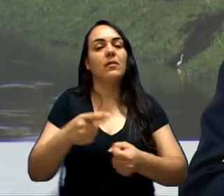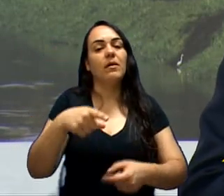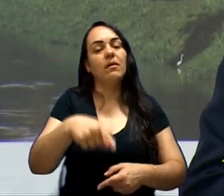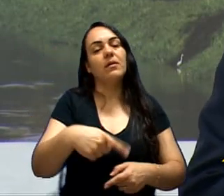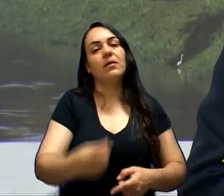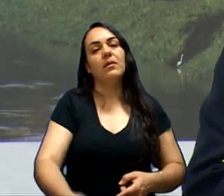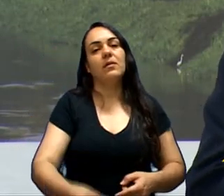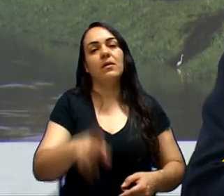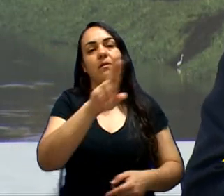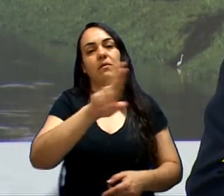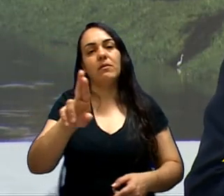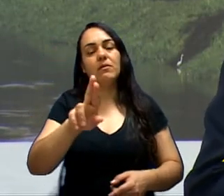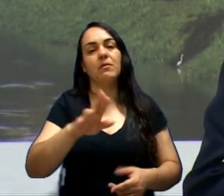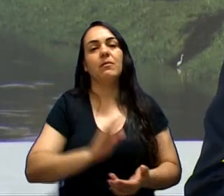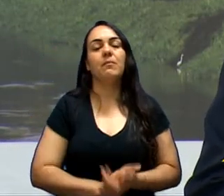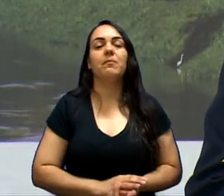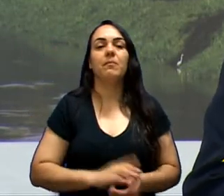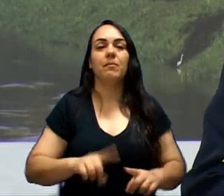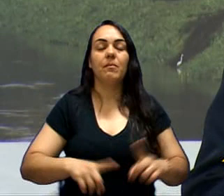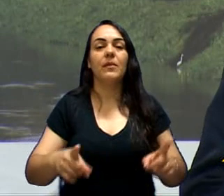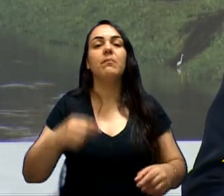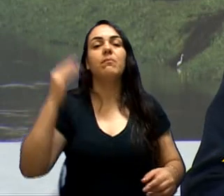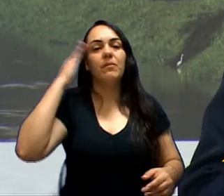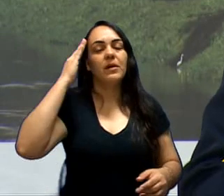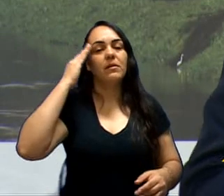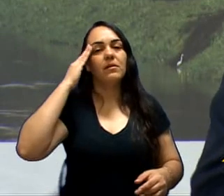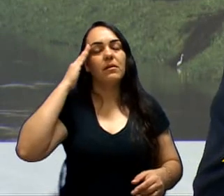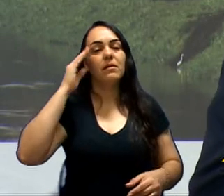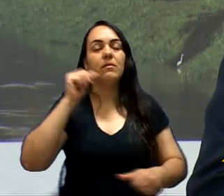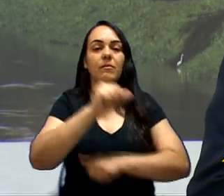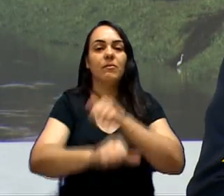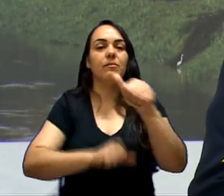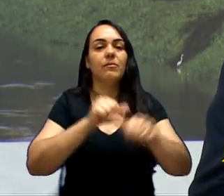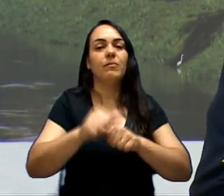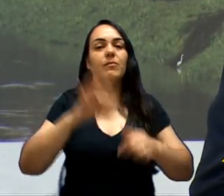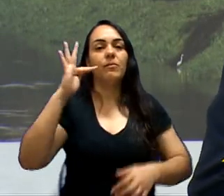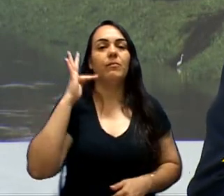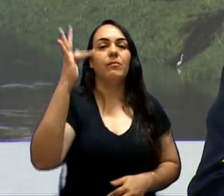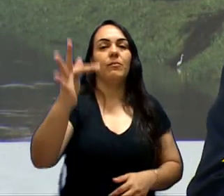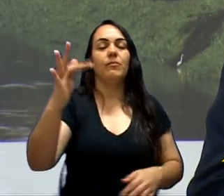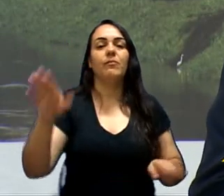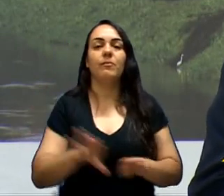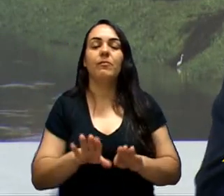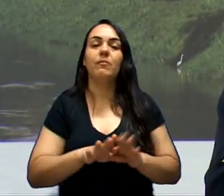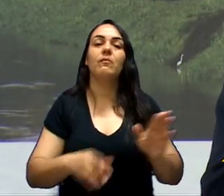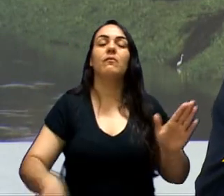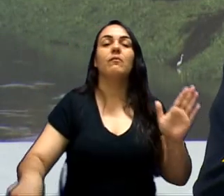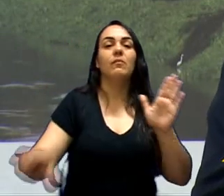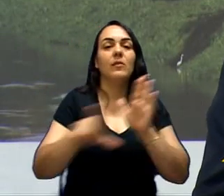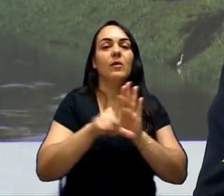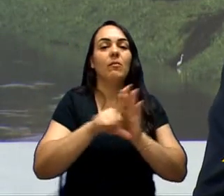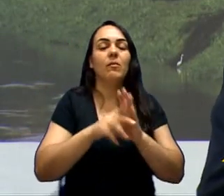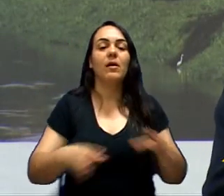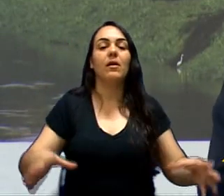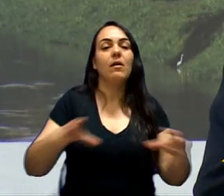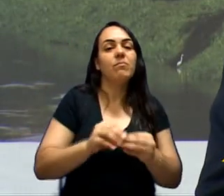esse trâmite, se for necessário, fazer até uma alteração posteriormente, né? Ou uma lei complementar